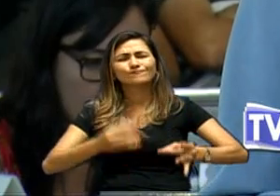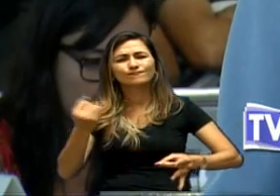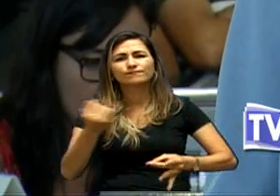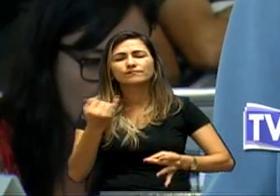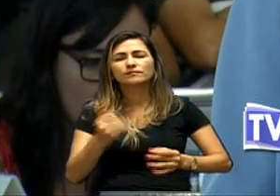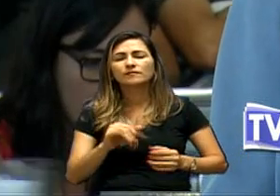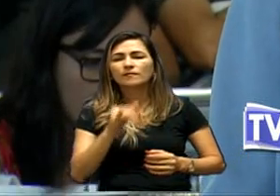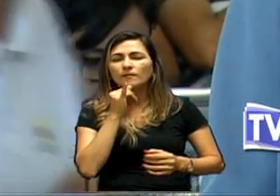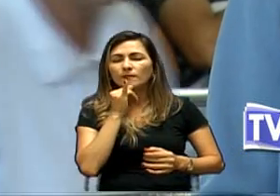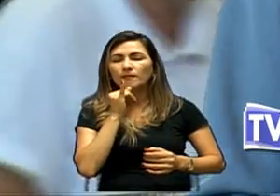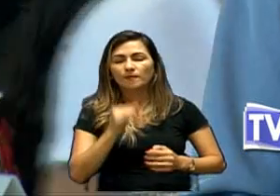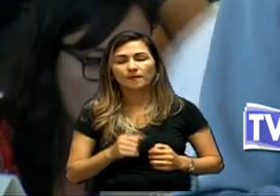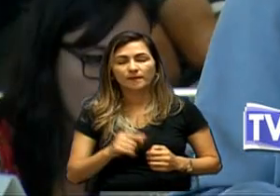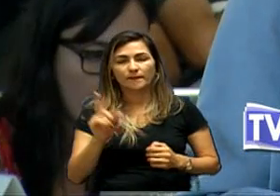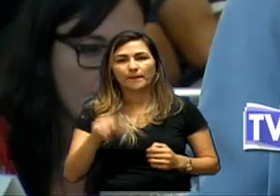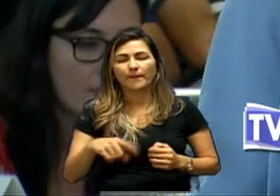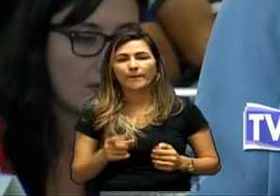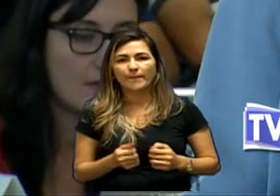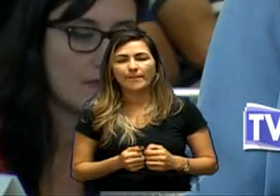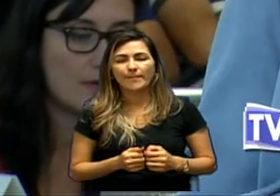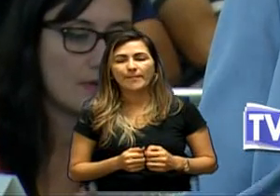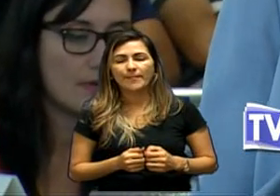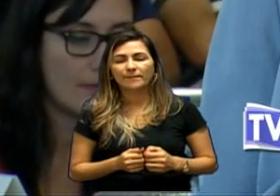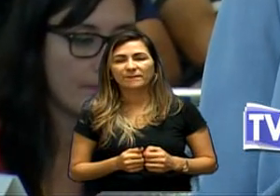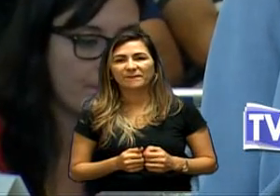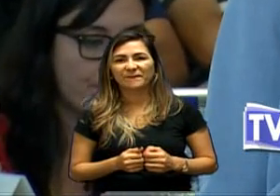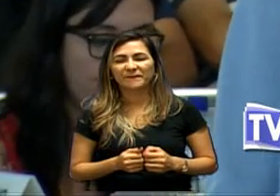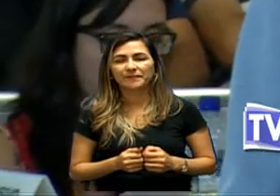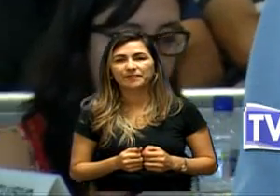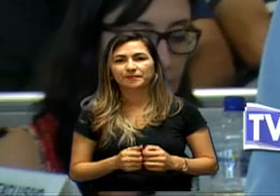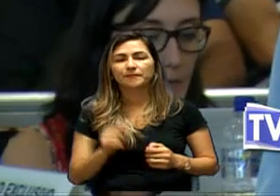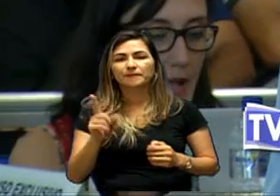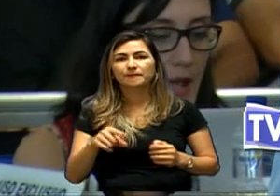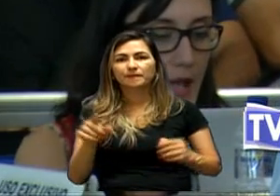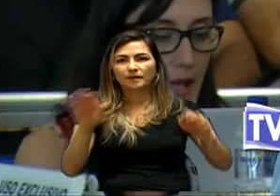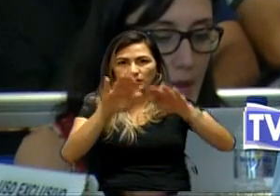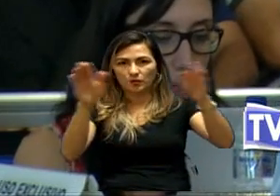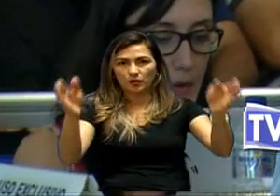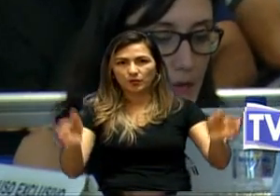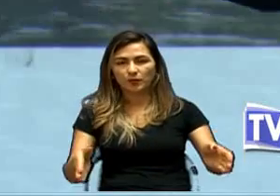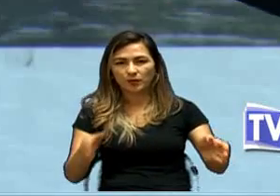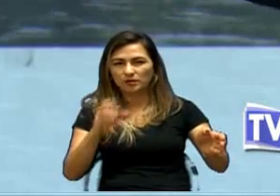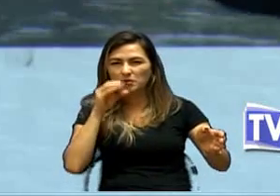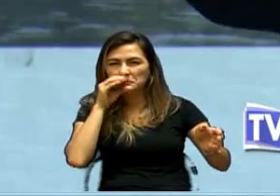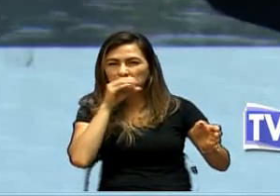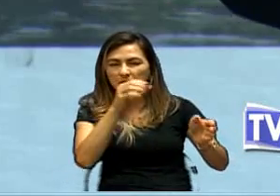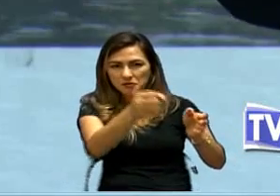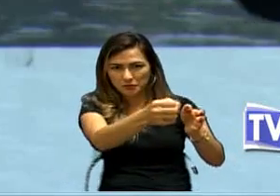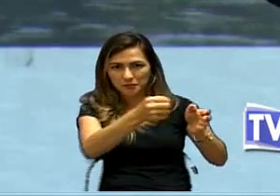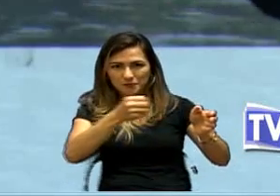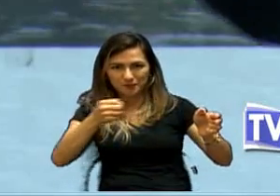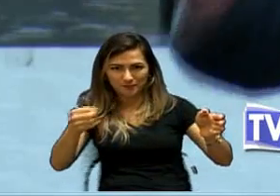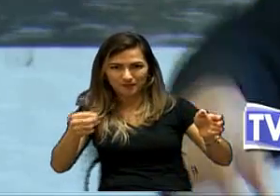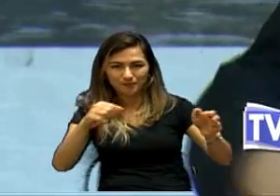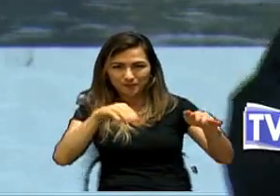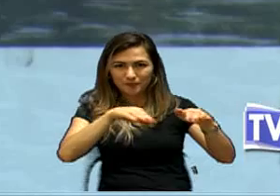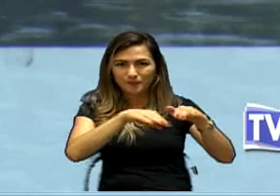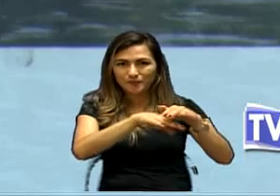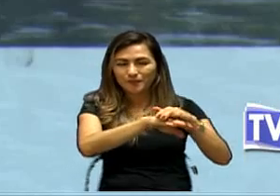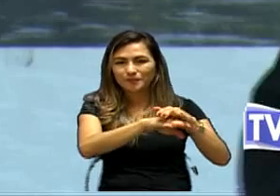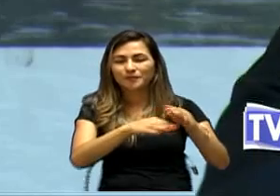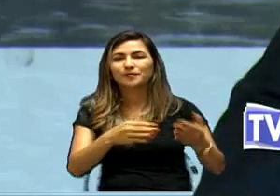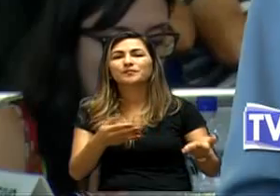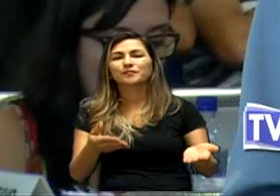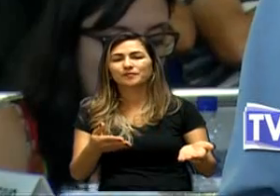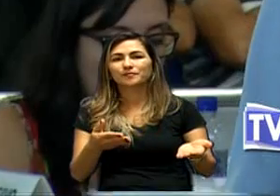do micro-ondas do plástico para aquecimento no micro-ondas. Para o isopor, então, terrível, hein? Entendeu? Terrível, libera aquele produto. Isso,